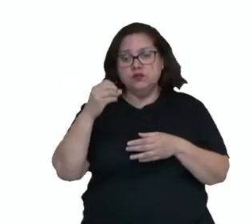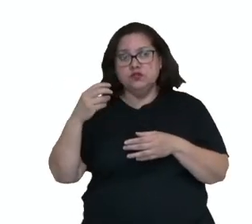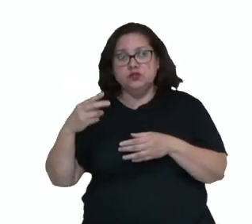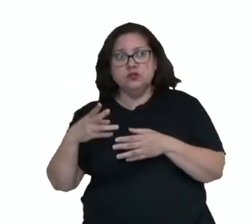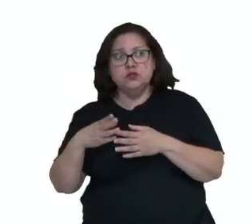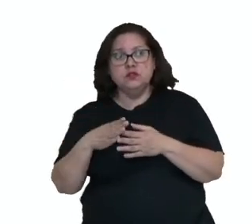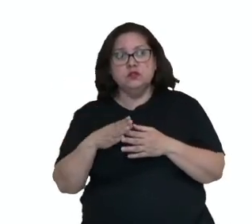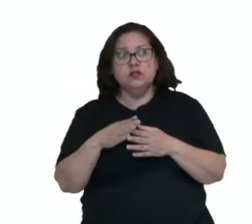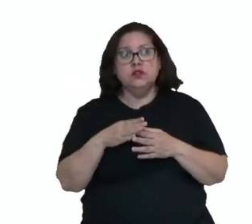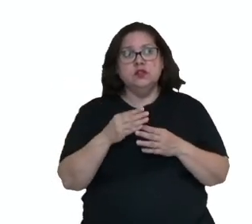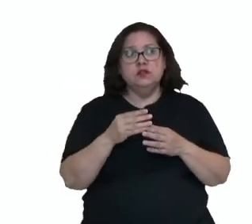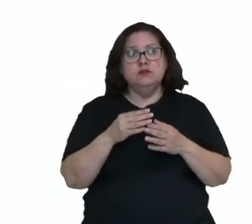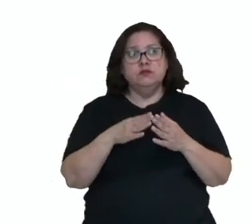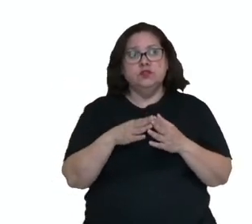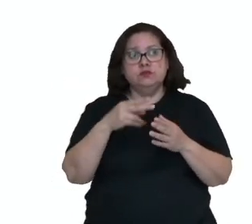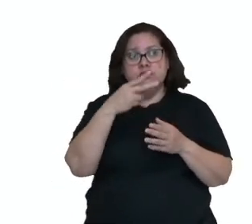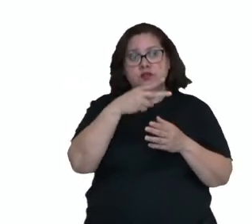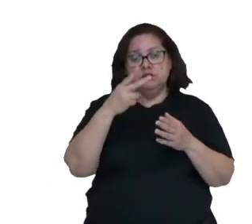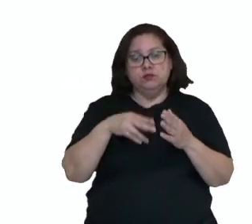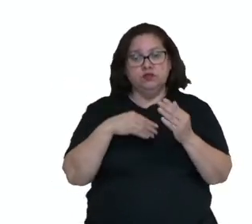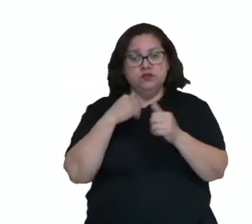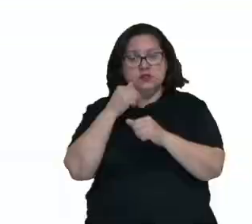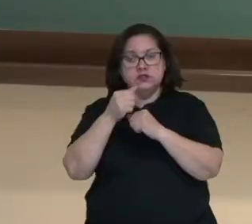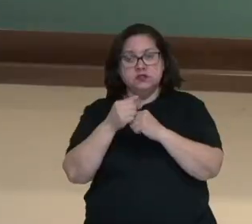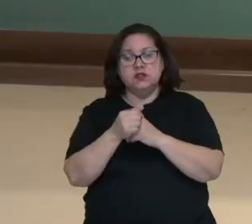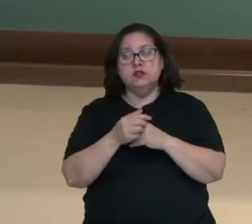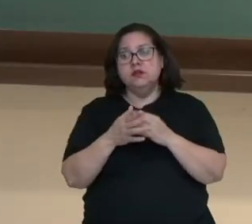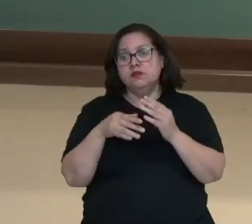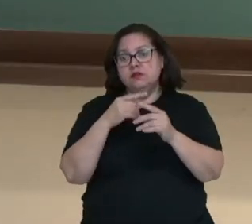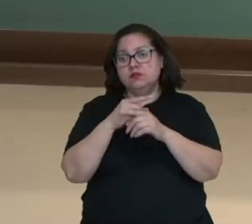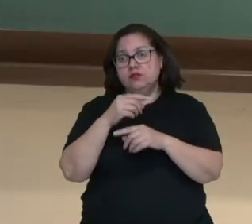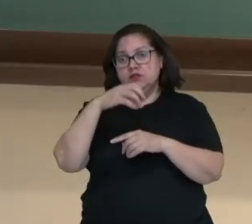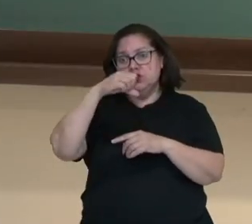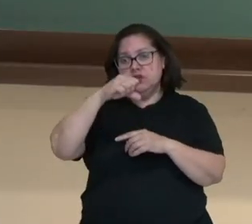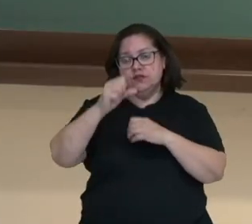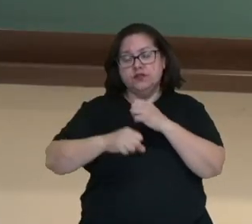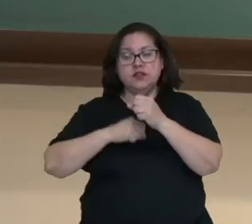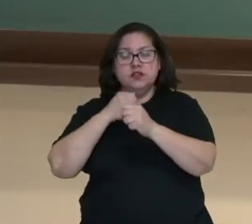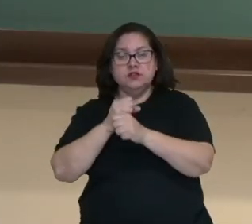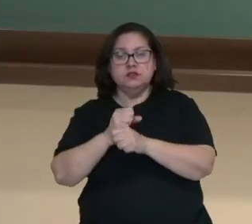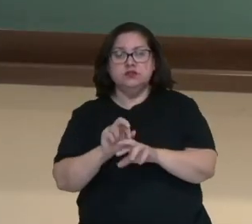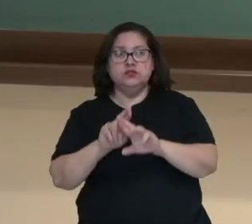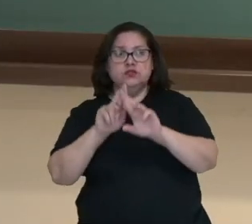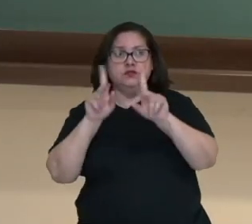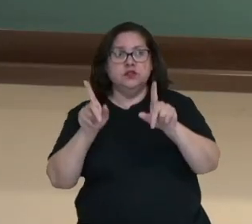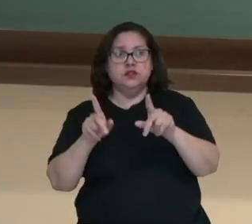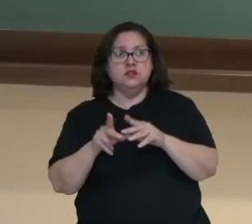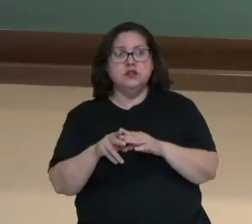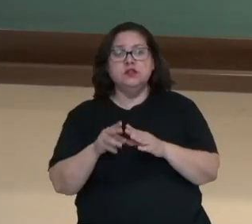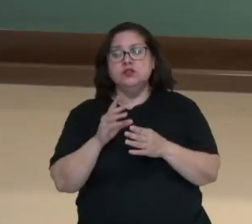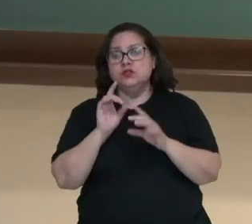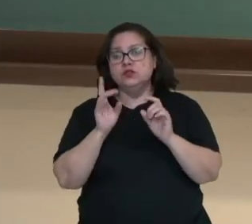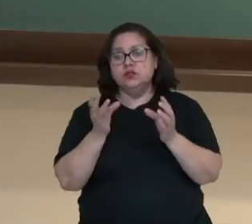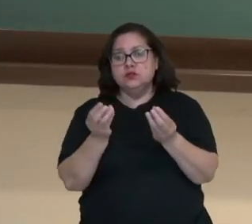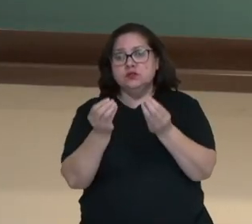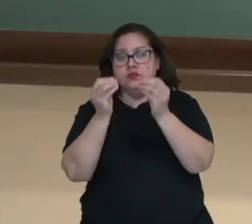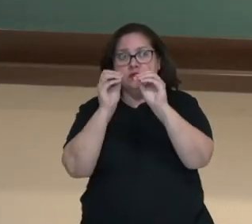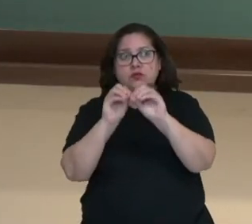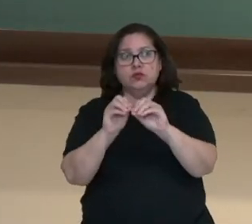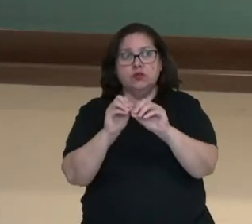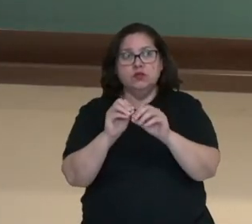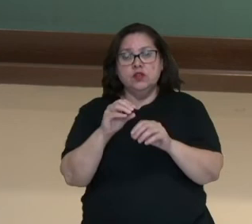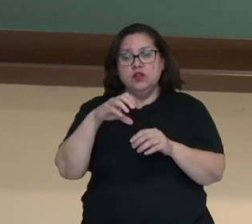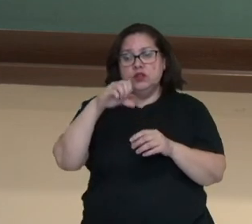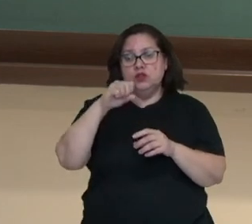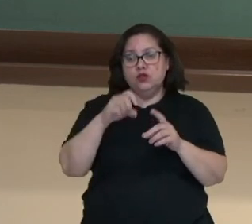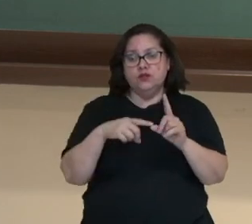De 2022 para 2013, são 9 anos de diferença. Basta eu acrescer